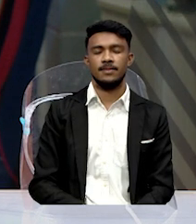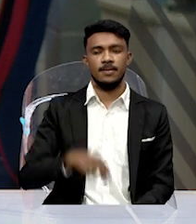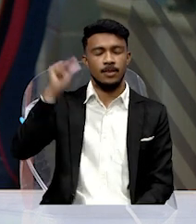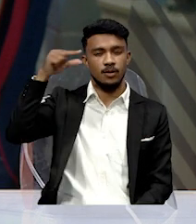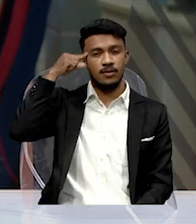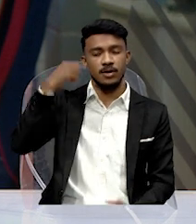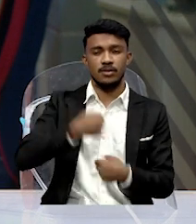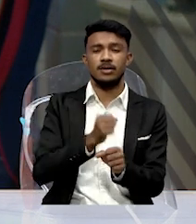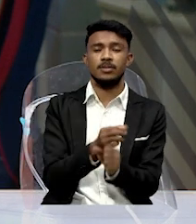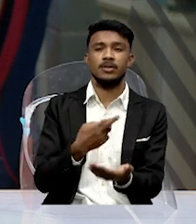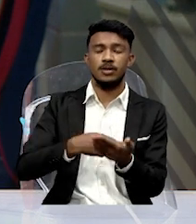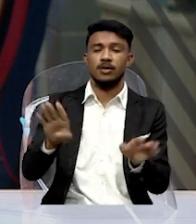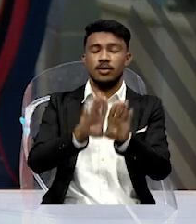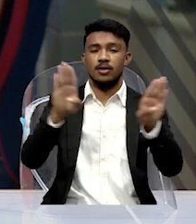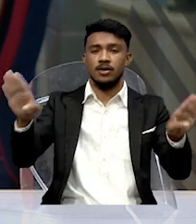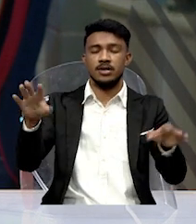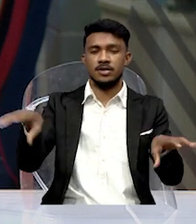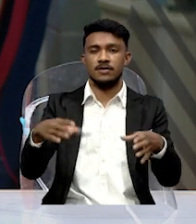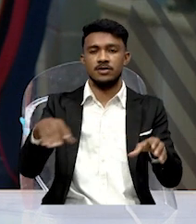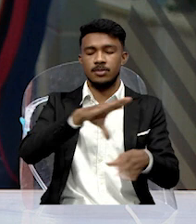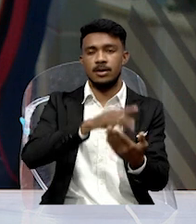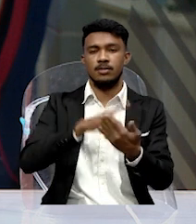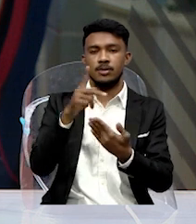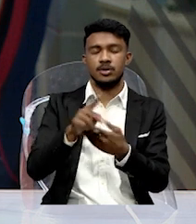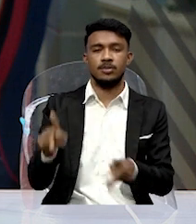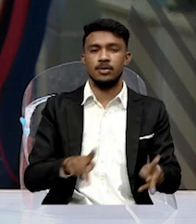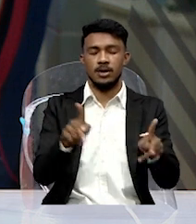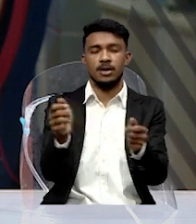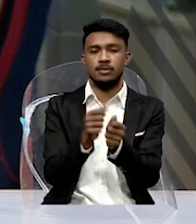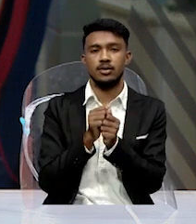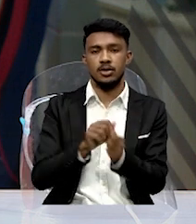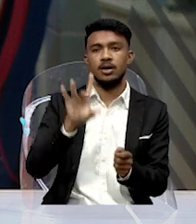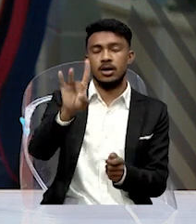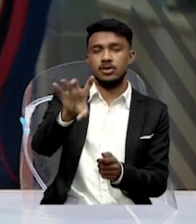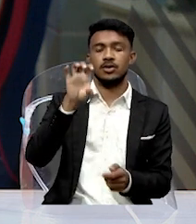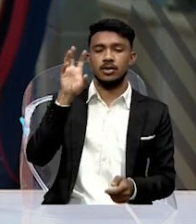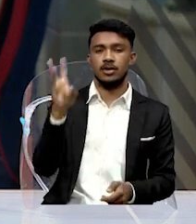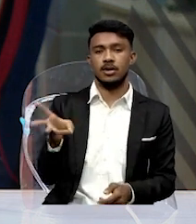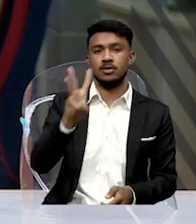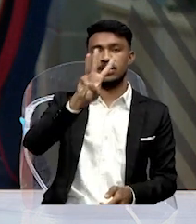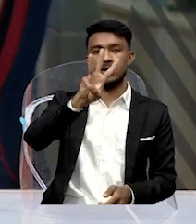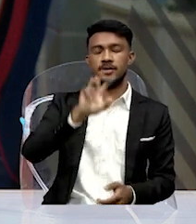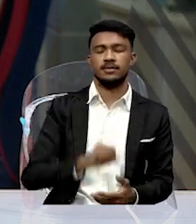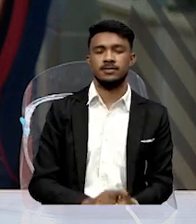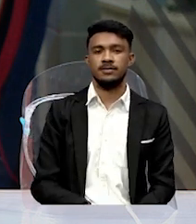Governo aprova vaga para promoção carreira administração pública Ramuto Atusualo Nenulo Resinem.